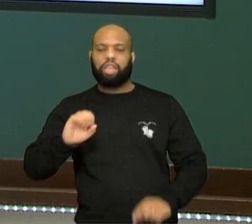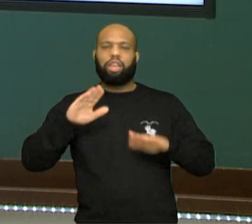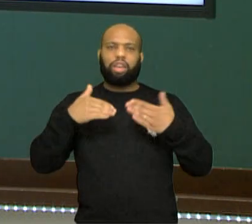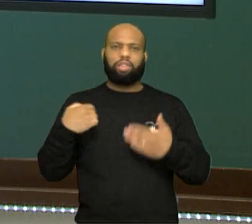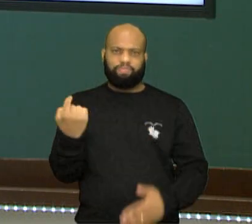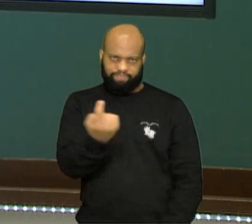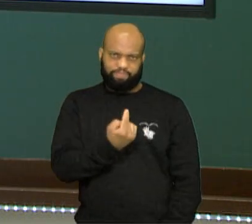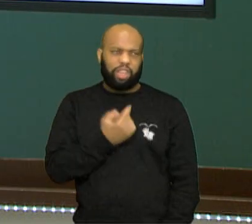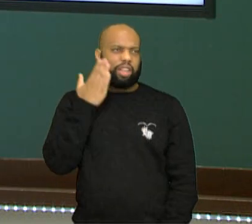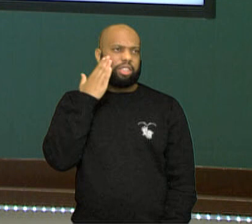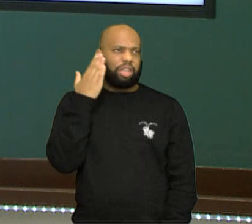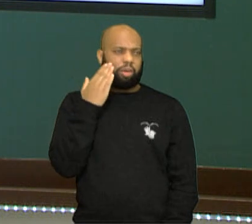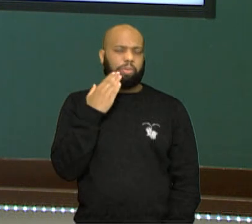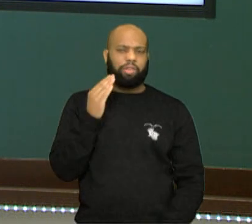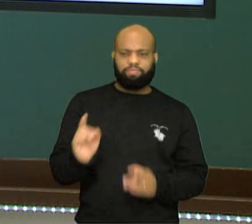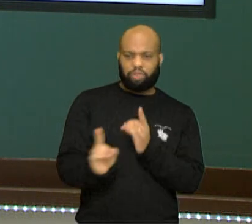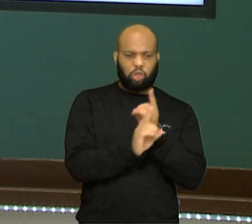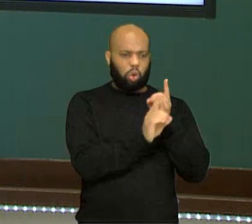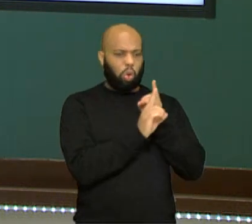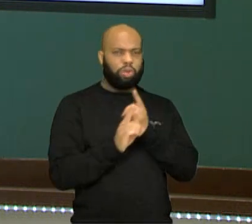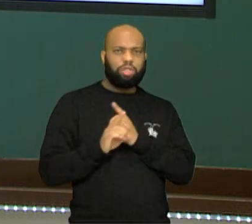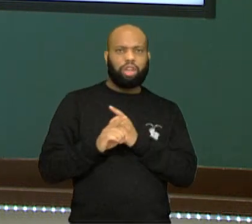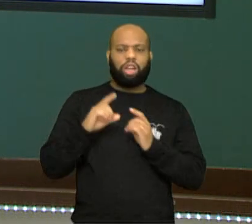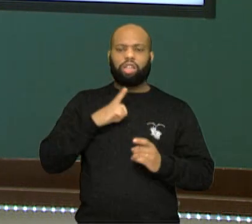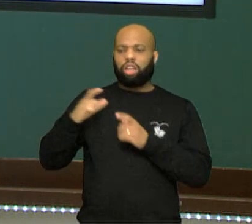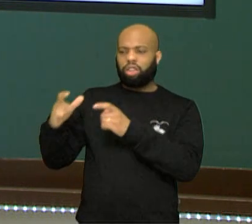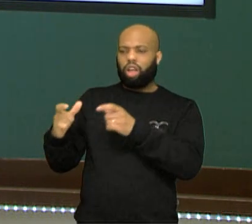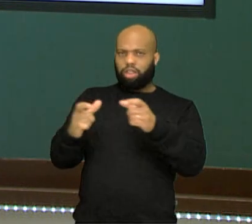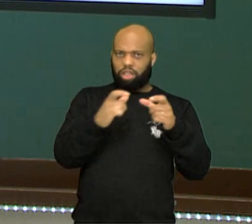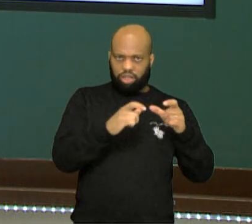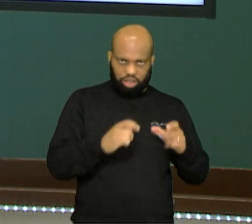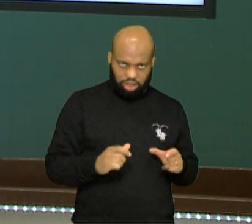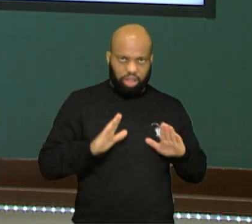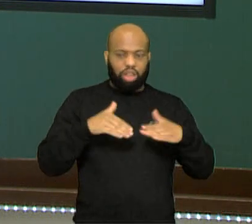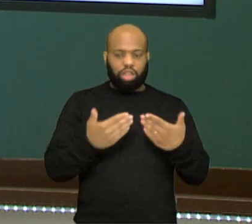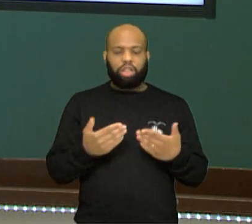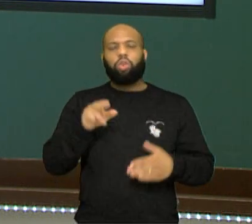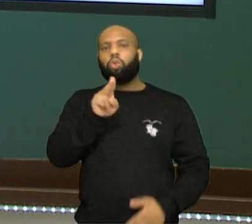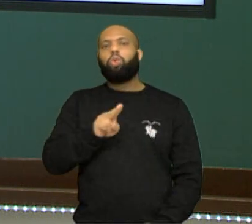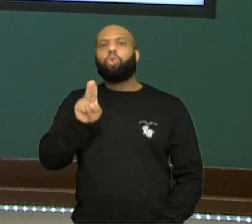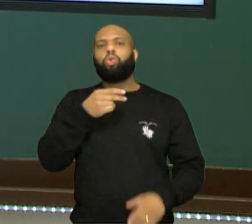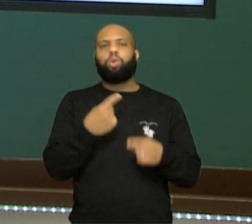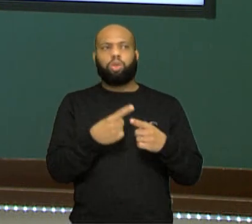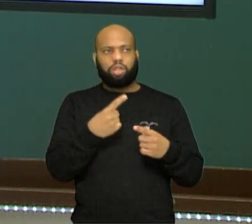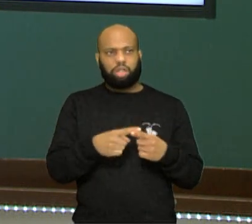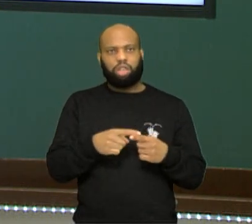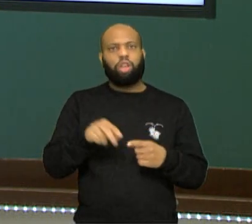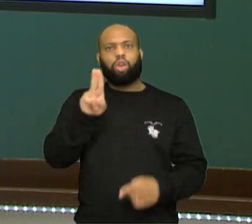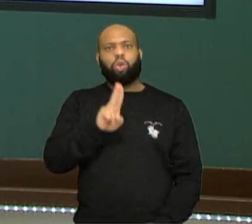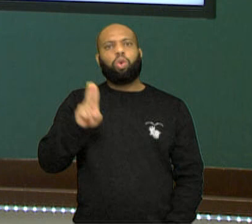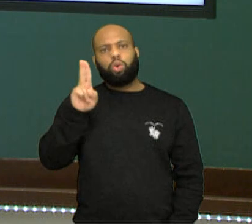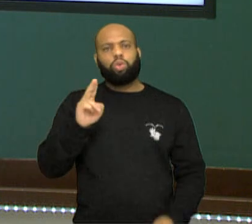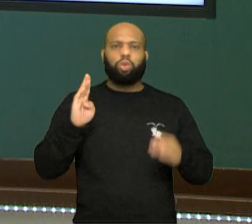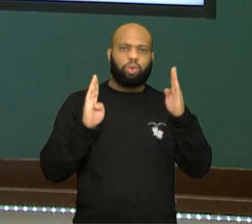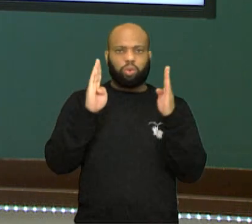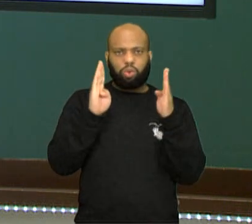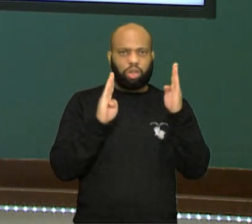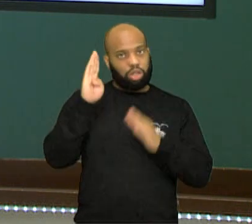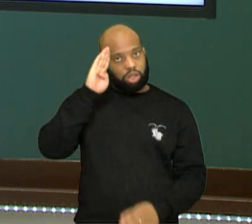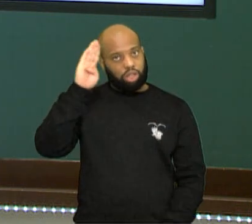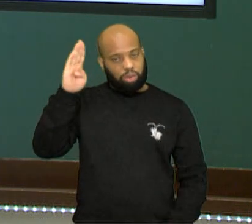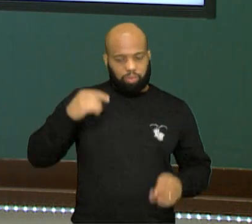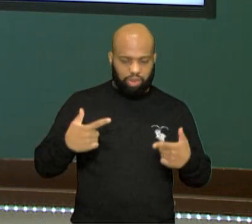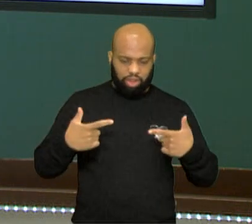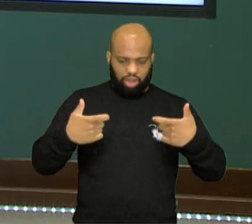gente saber se localizar de uma posição para outra, e sim foi utilizado durante, principalmente na